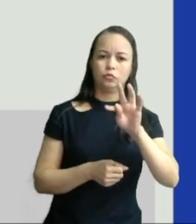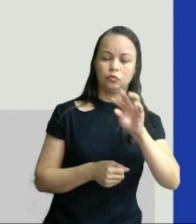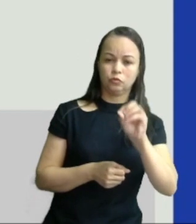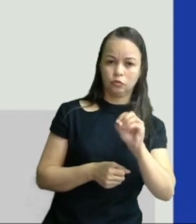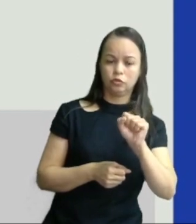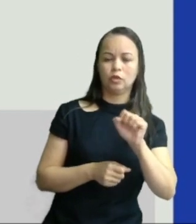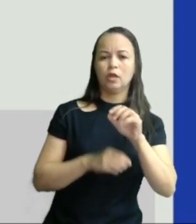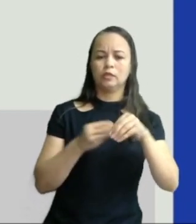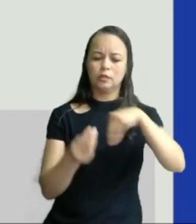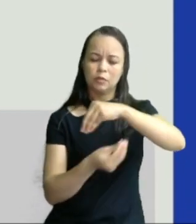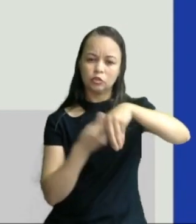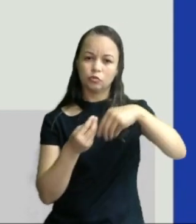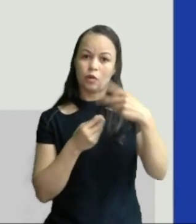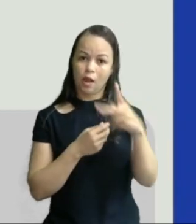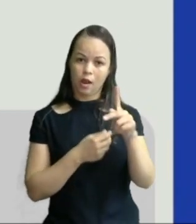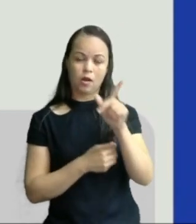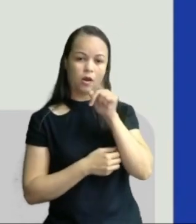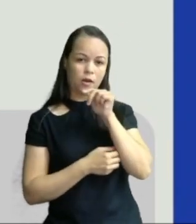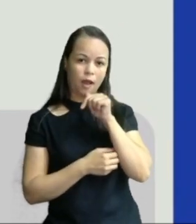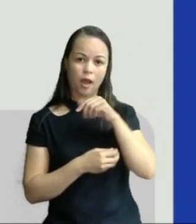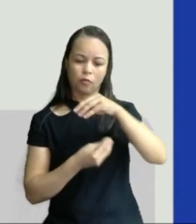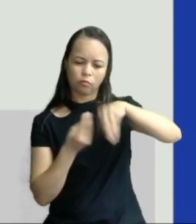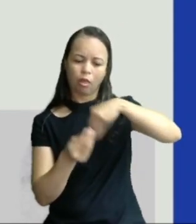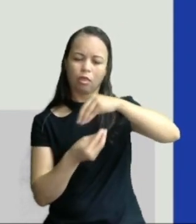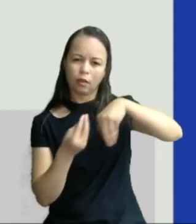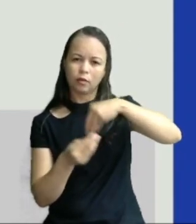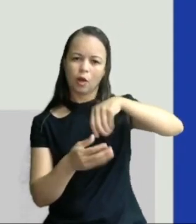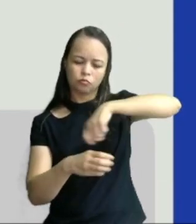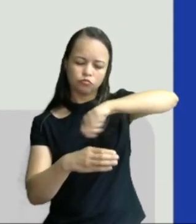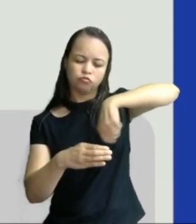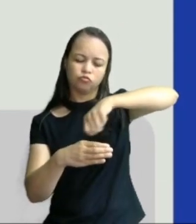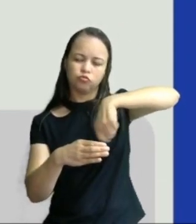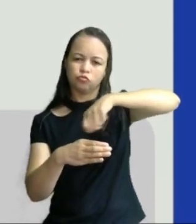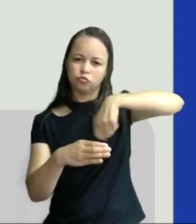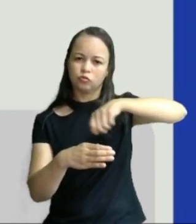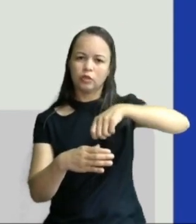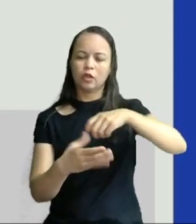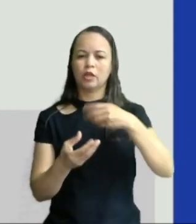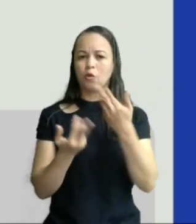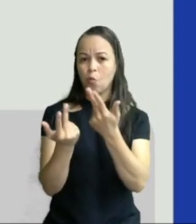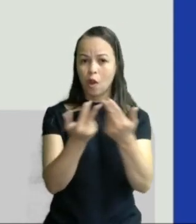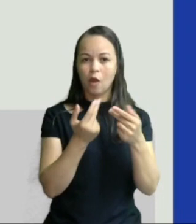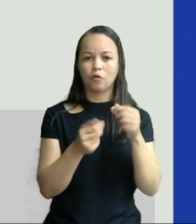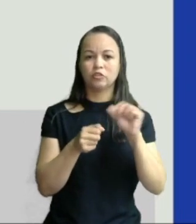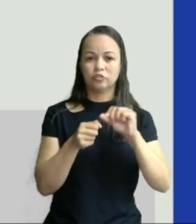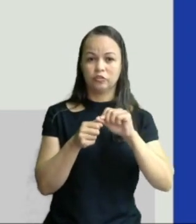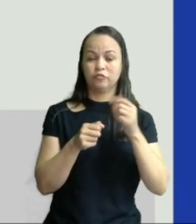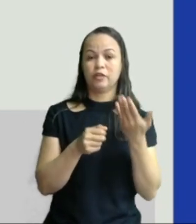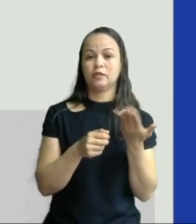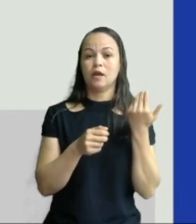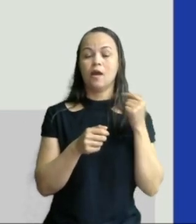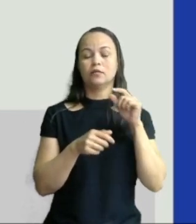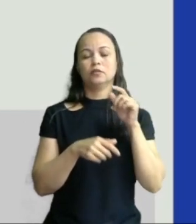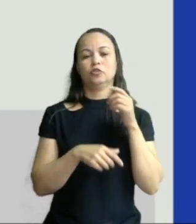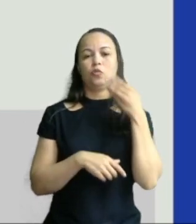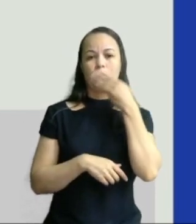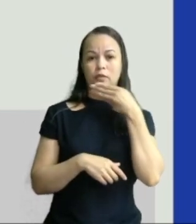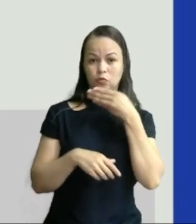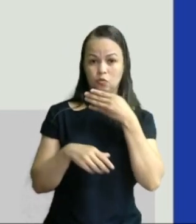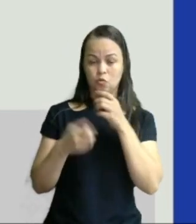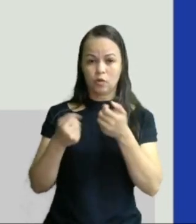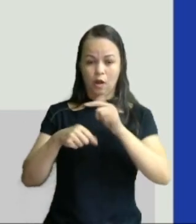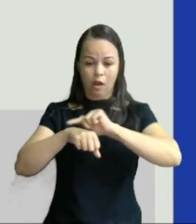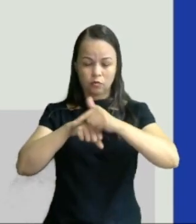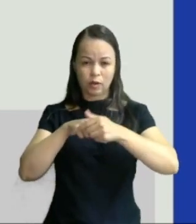se misturaram a ela. Se misturou, feito a gente fez com o açúcar. Sumiu, né, na verdade, ela quebrou